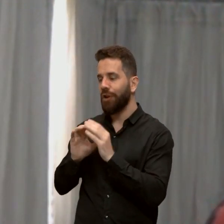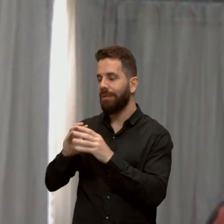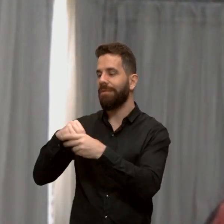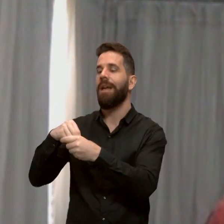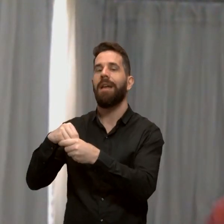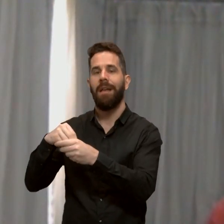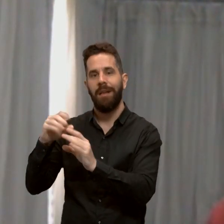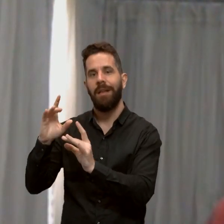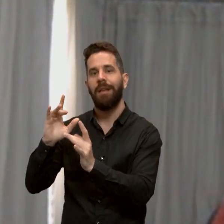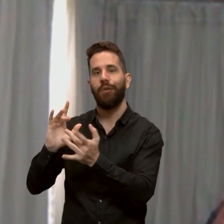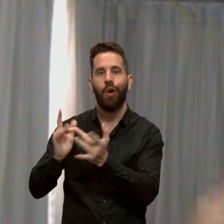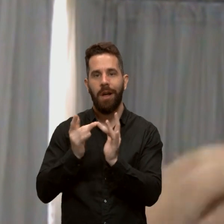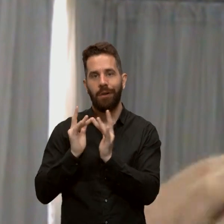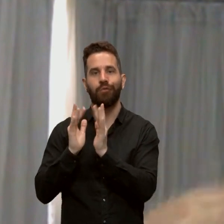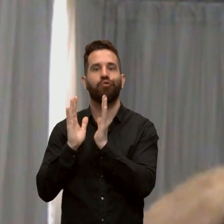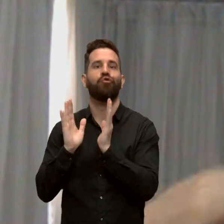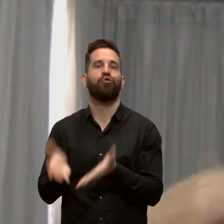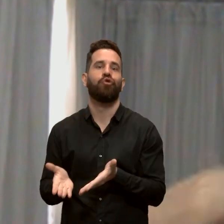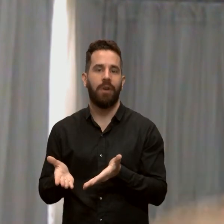de